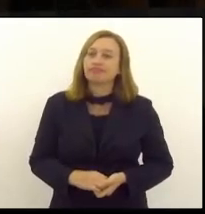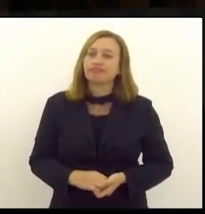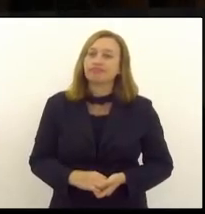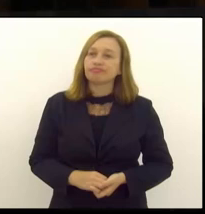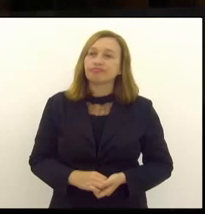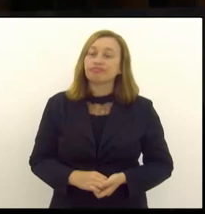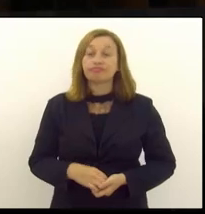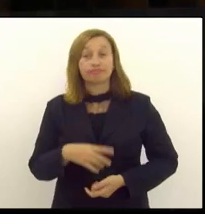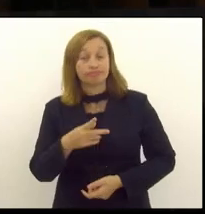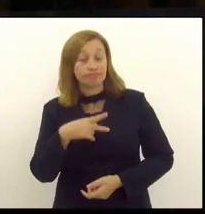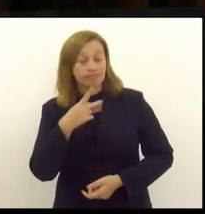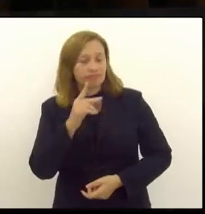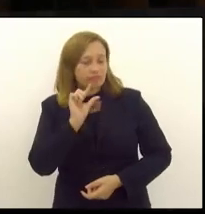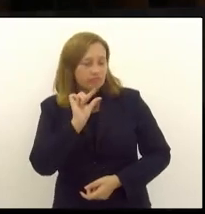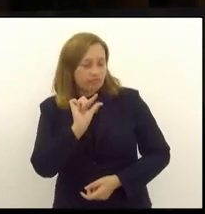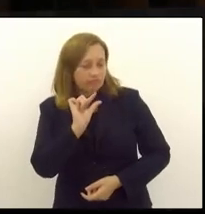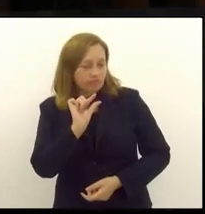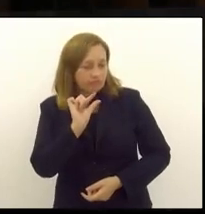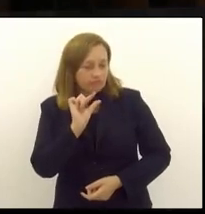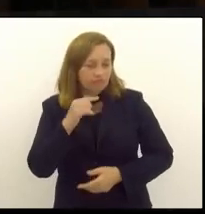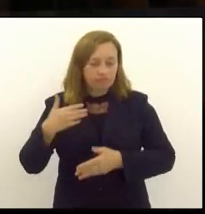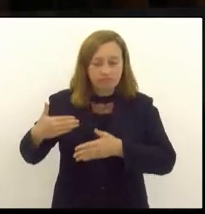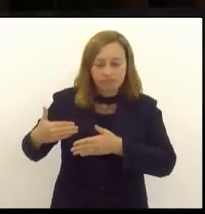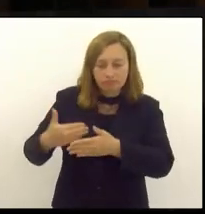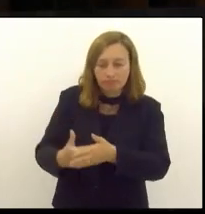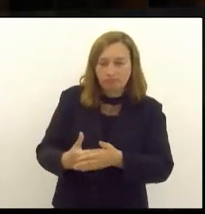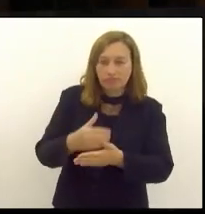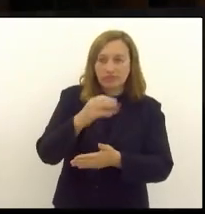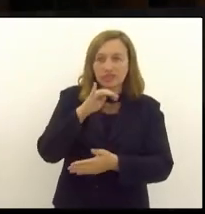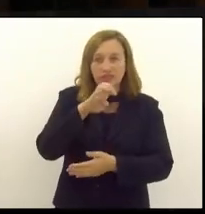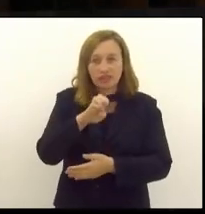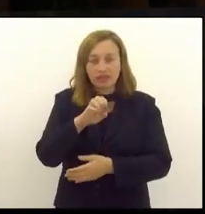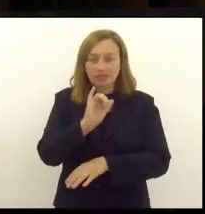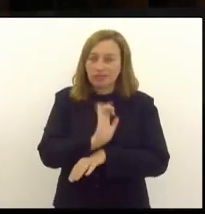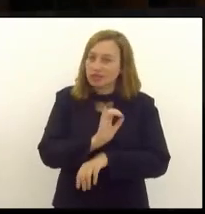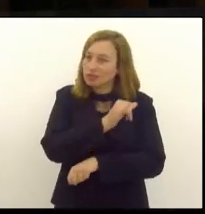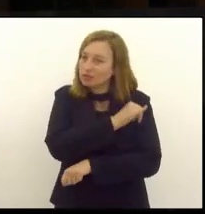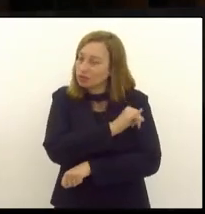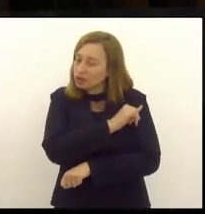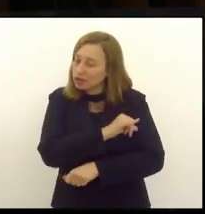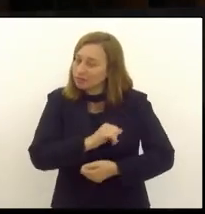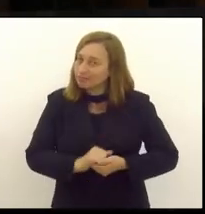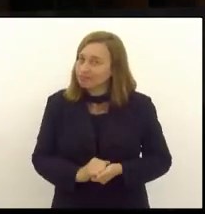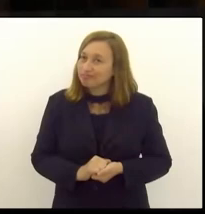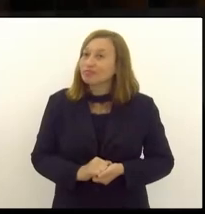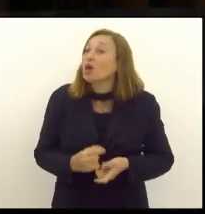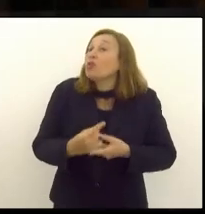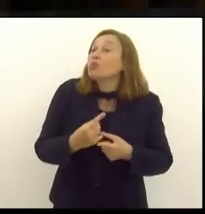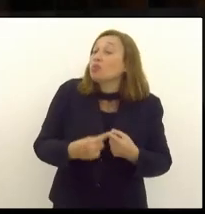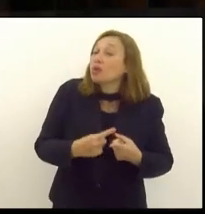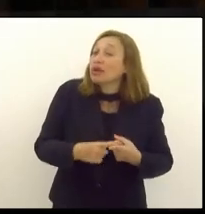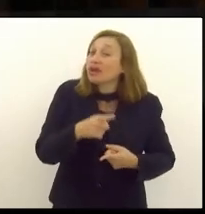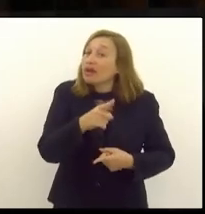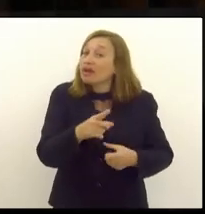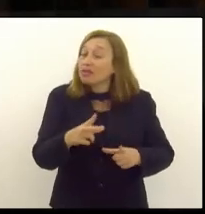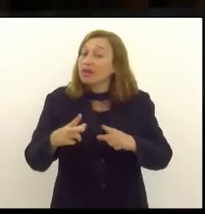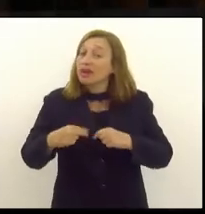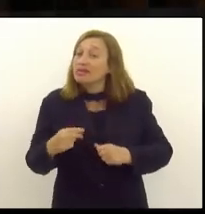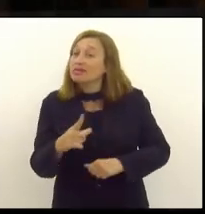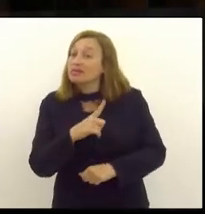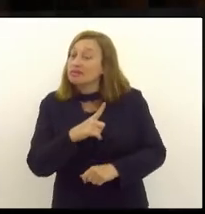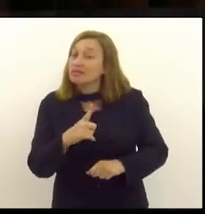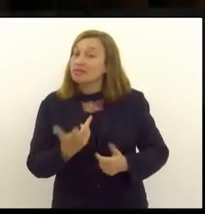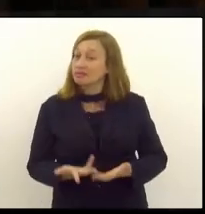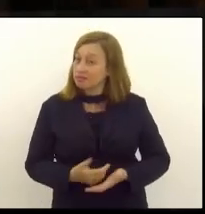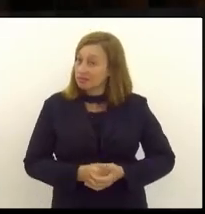para testemunhar um pouquinho da trajetória de Sirlene no estado do Rio de Janeiro e por que ela é tão merecedora dessa homenagem,